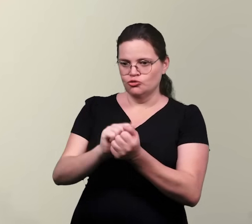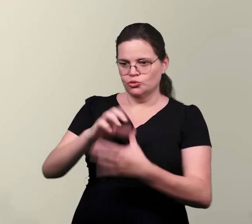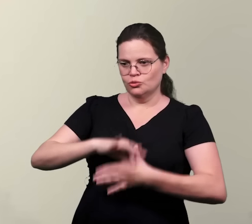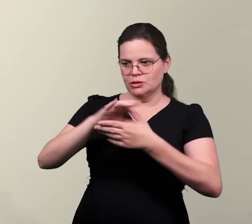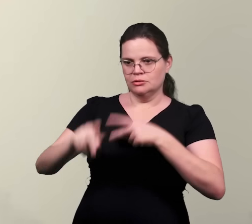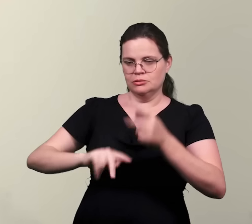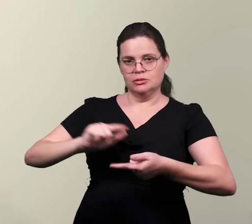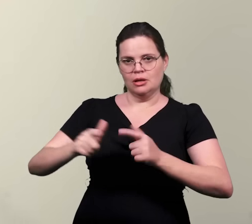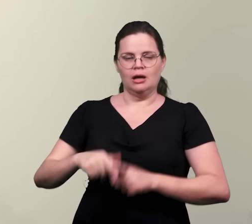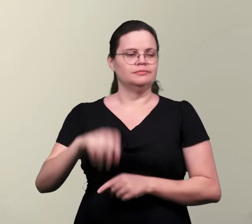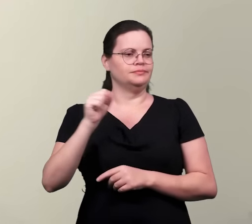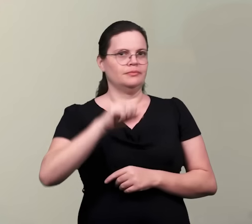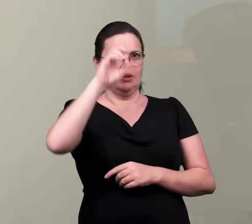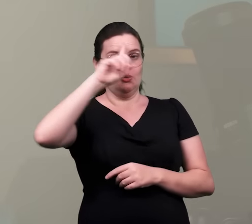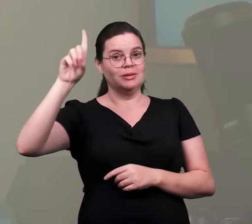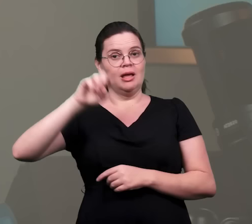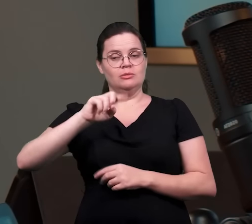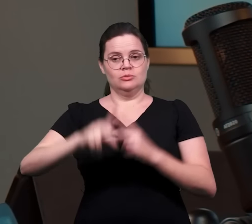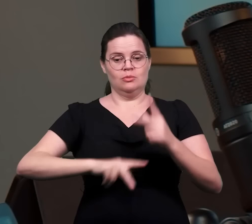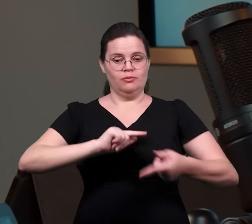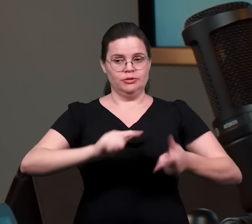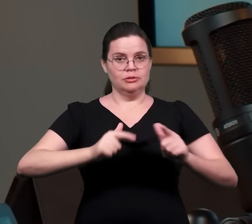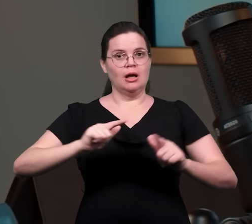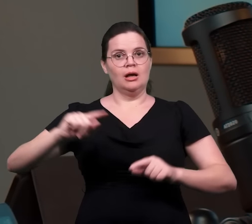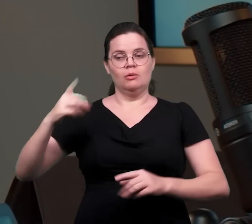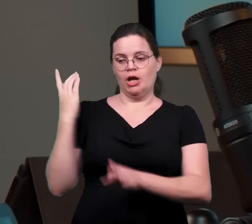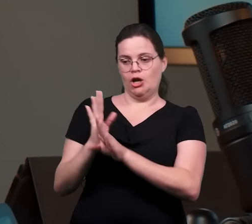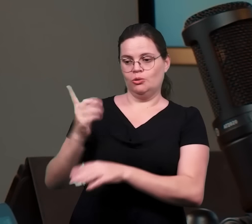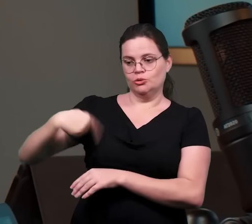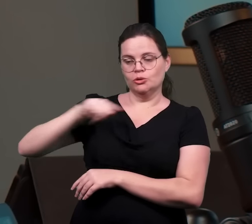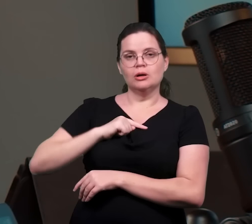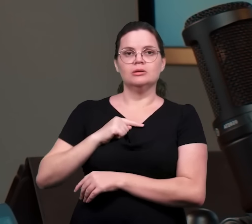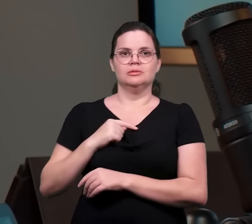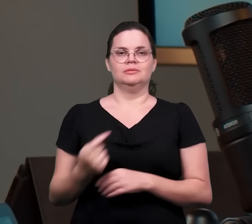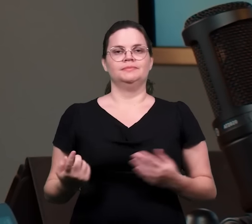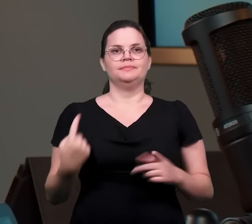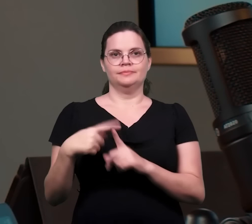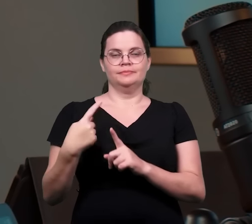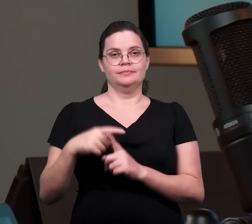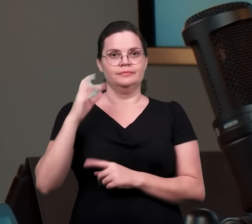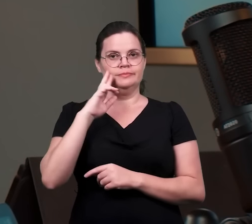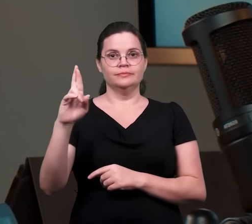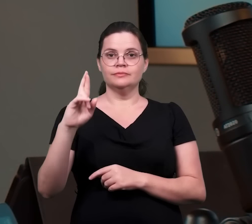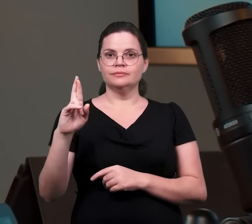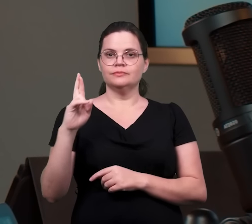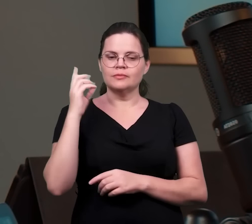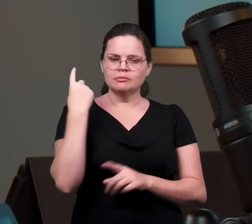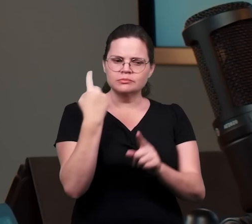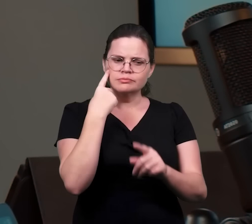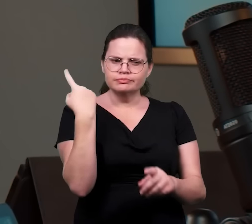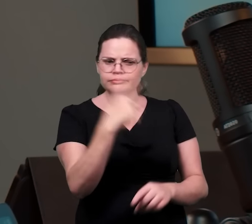o Deus dos Hebreus nos encontrou. Que importante, né? Deus nos encontrou. Foi o Senhor quem